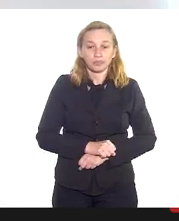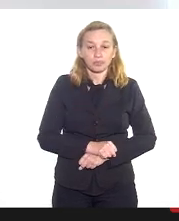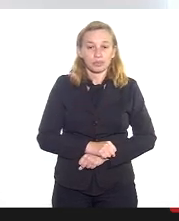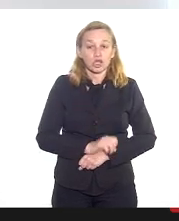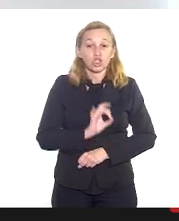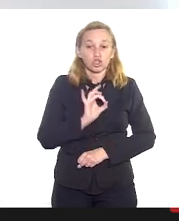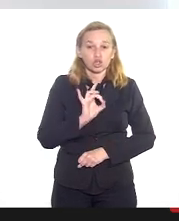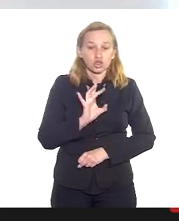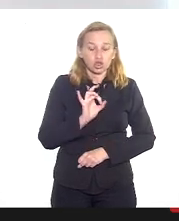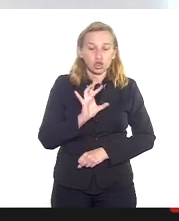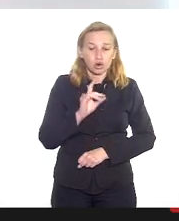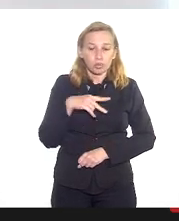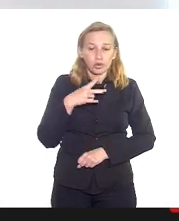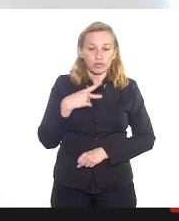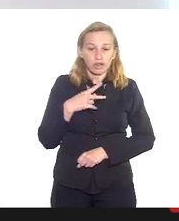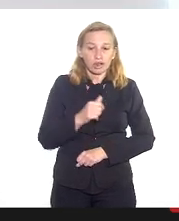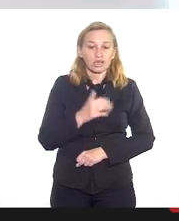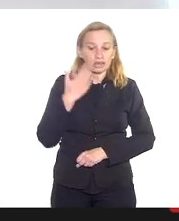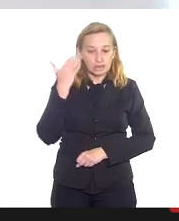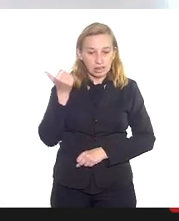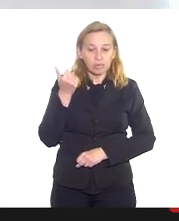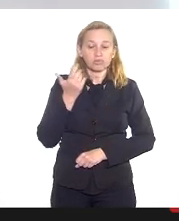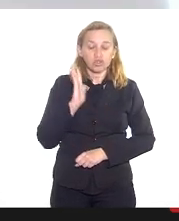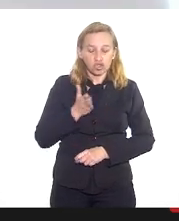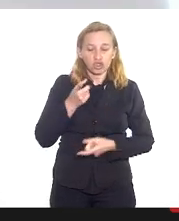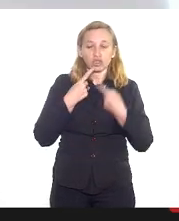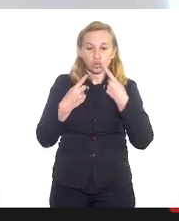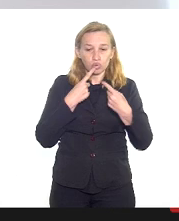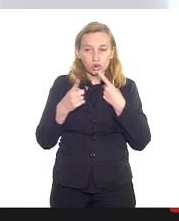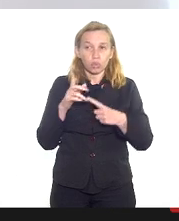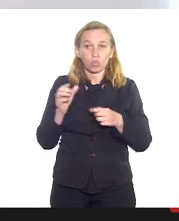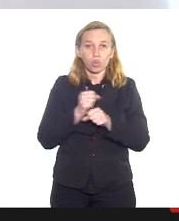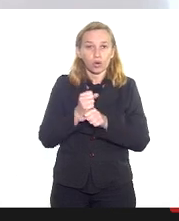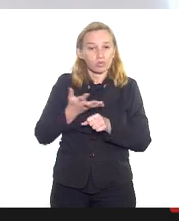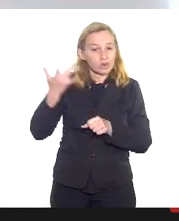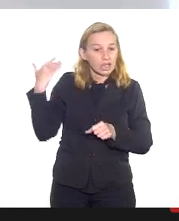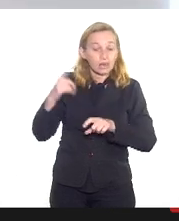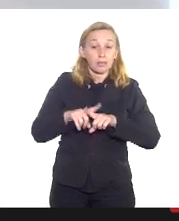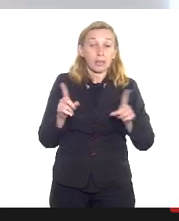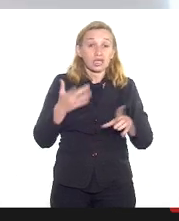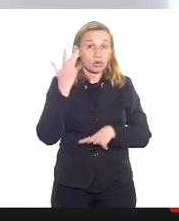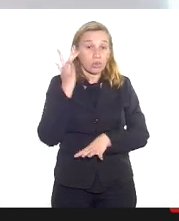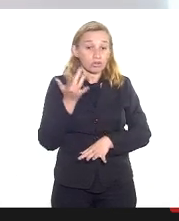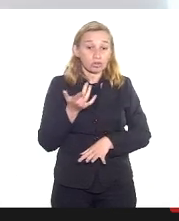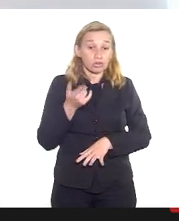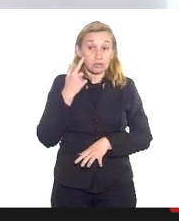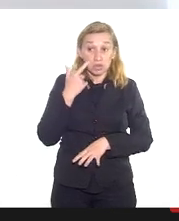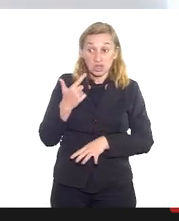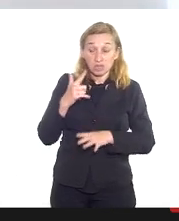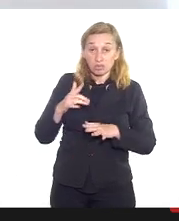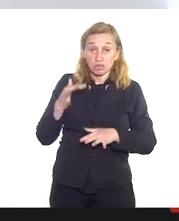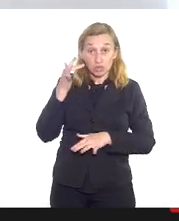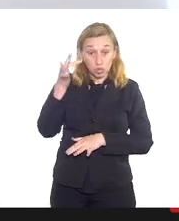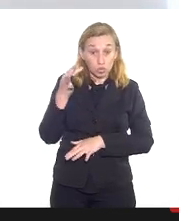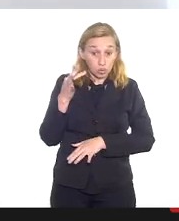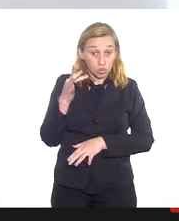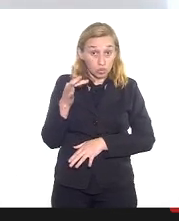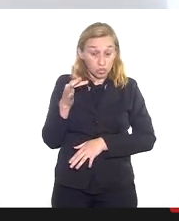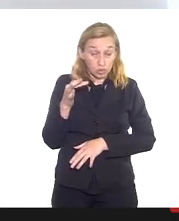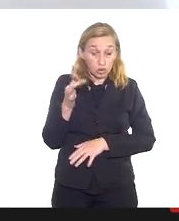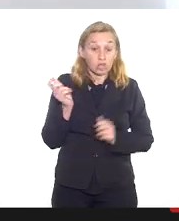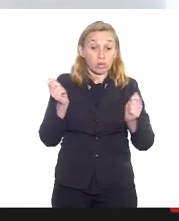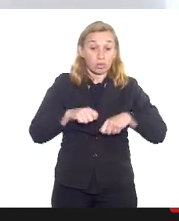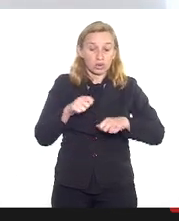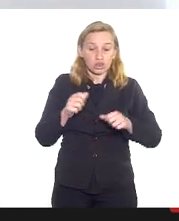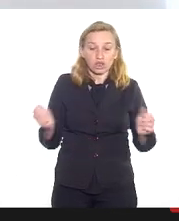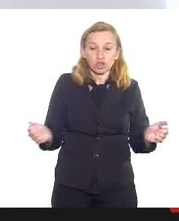para reavivar, a gente sabe que ele já teve uma discussão prévia no passado, mas eu acho que, assim, temos que olhar para frente. a possibilidade de